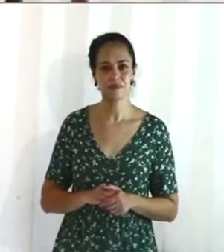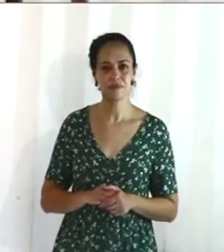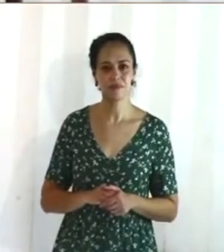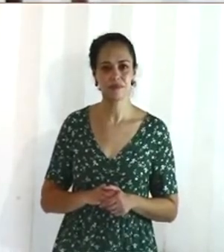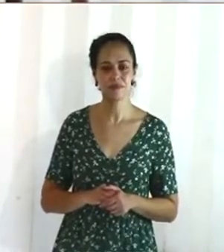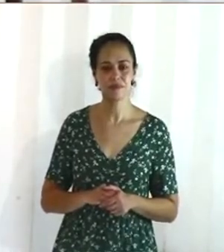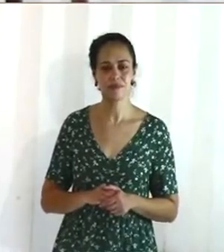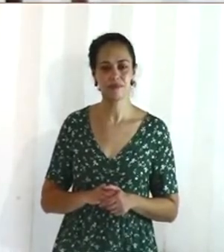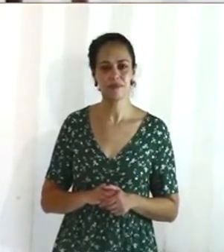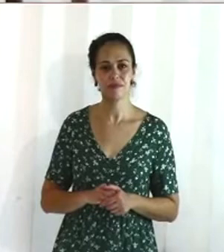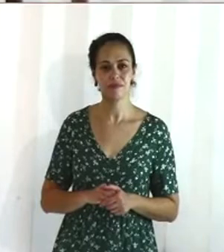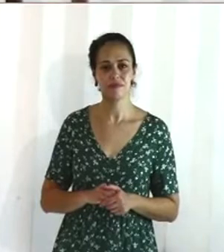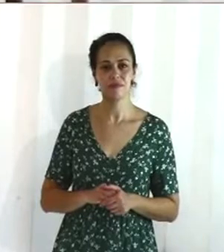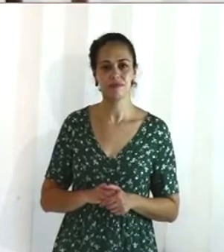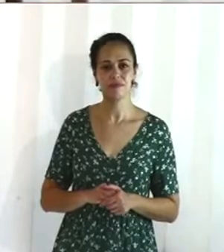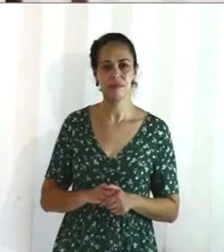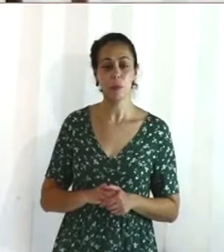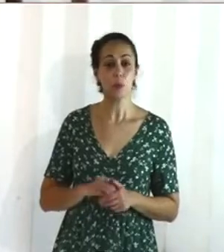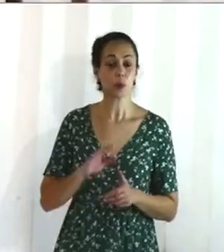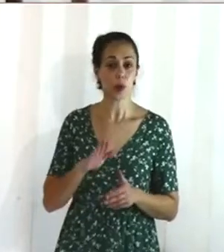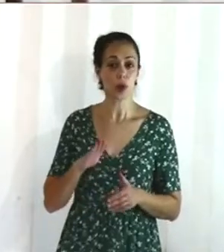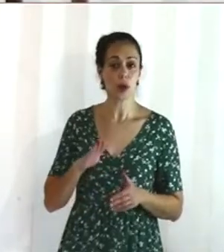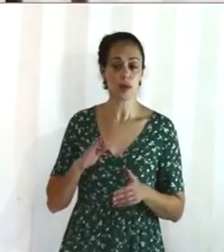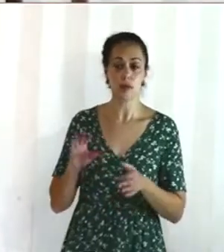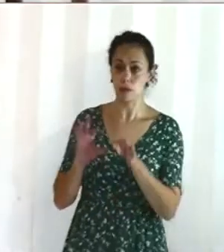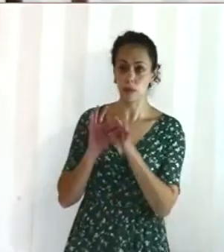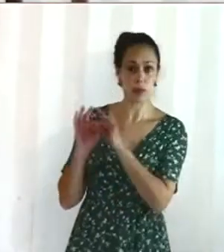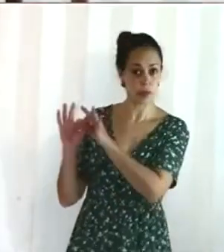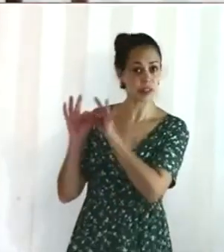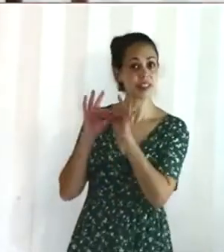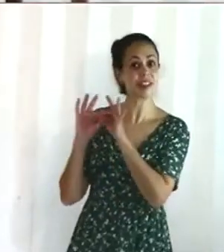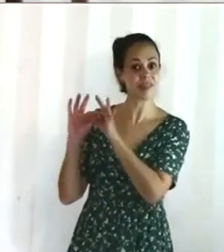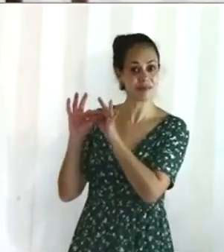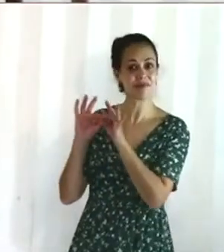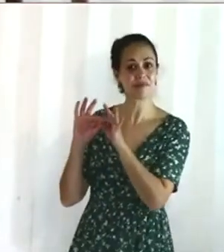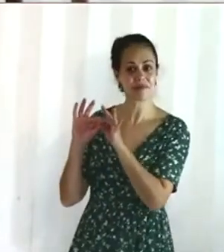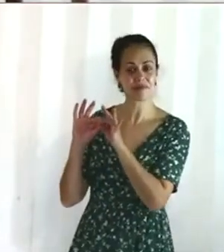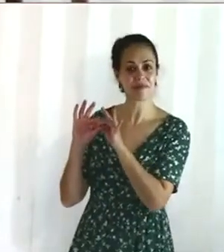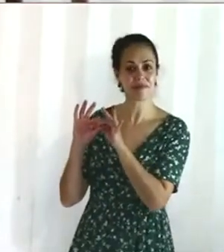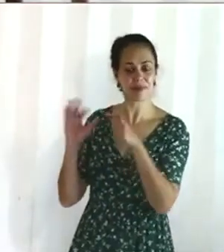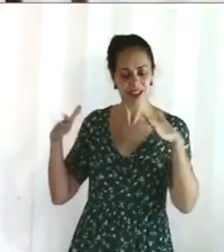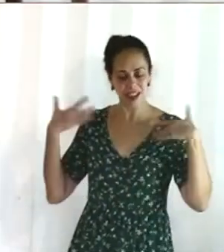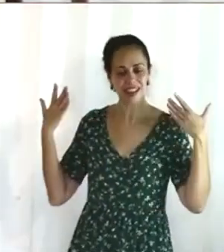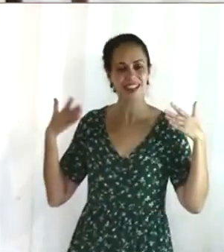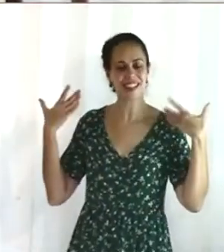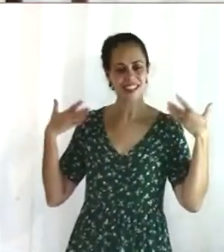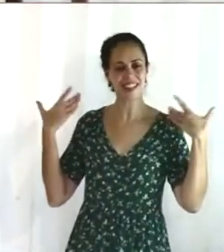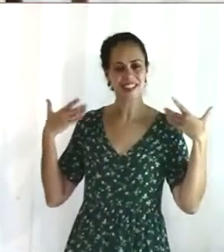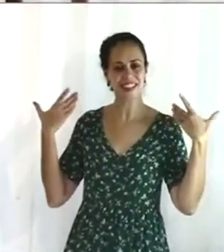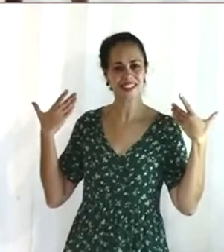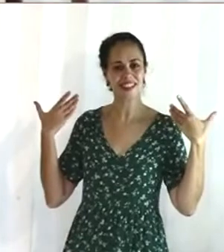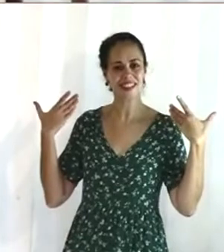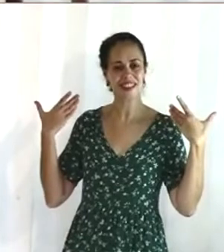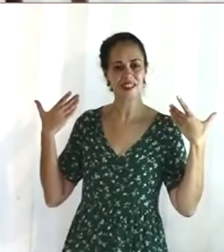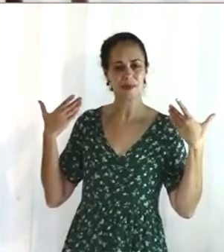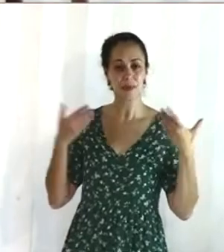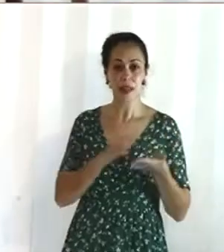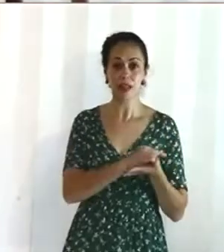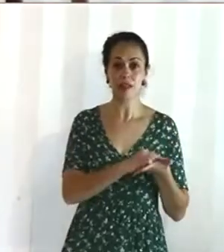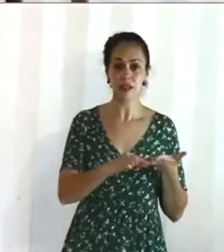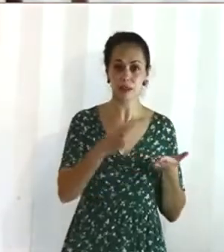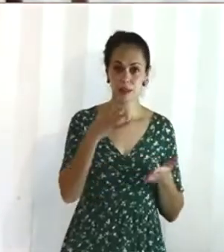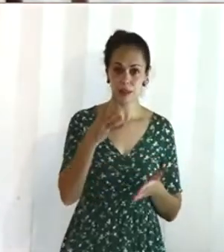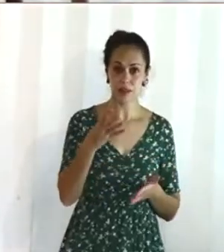quem agora nós temos comunhão, traz para nós uma alegria. No versículo 4 ele vai